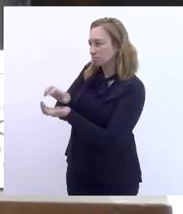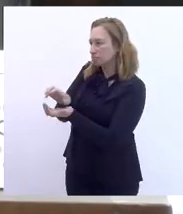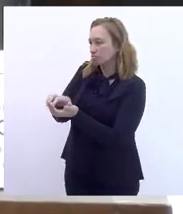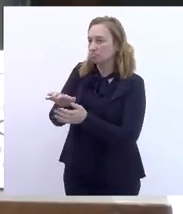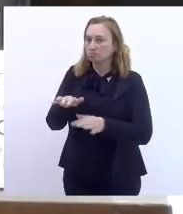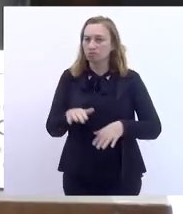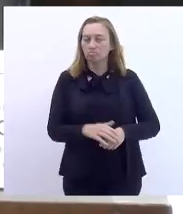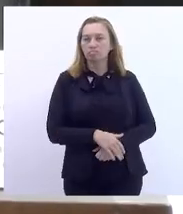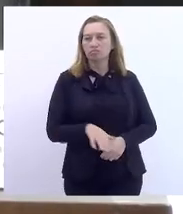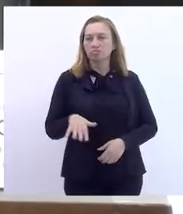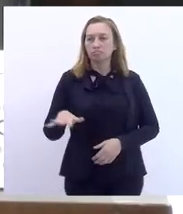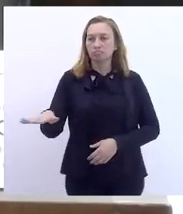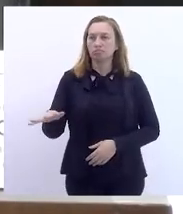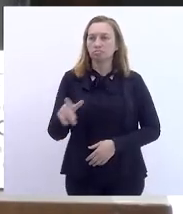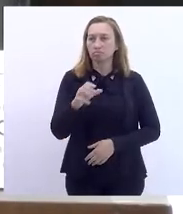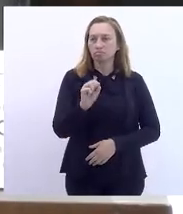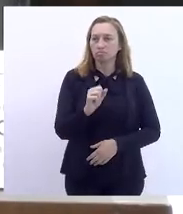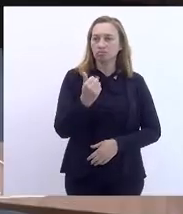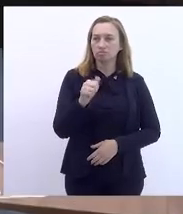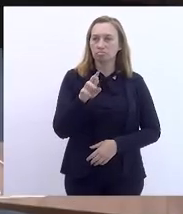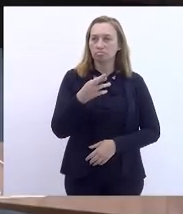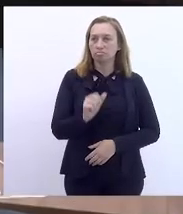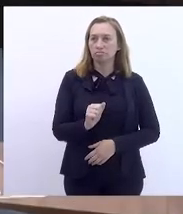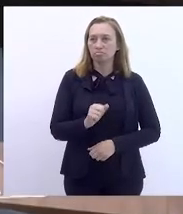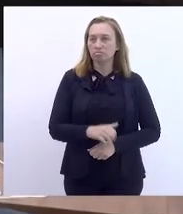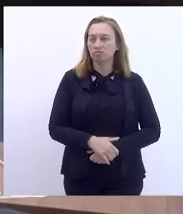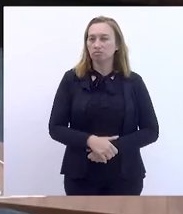a Sandra Gomes